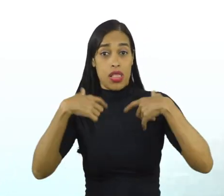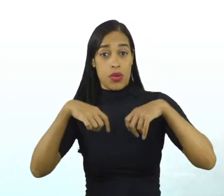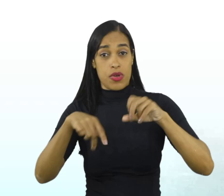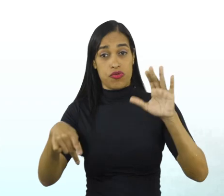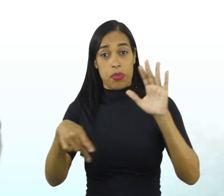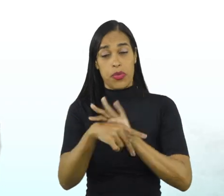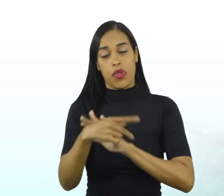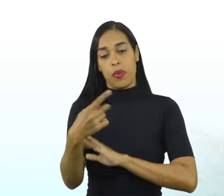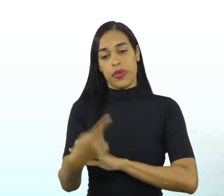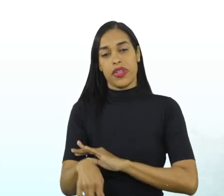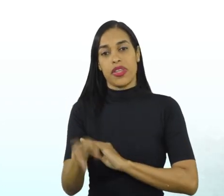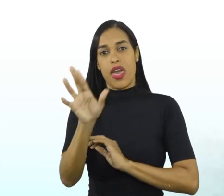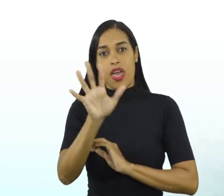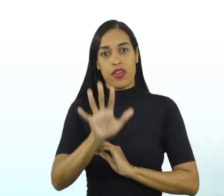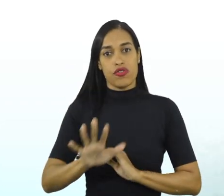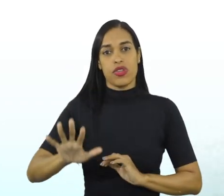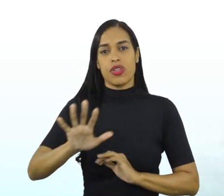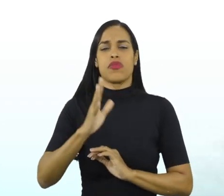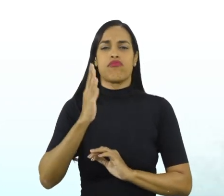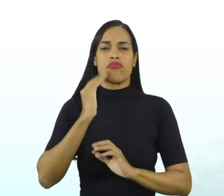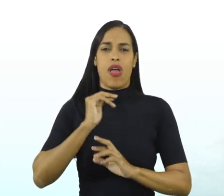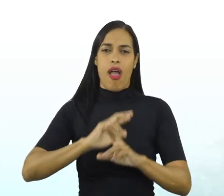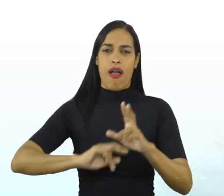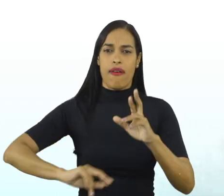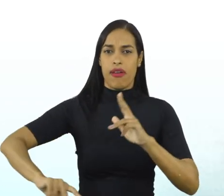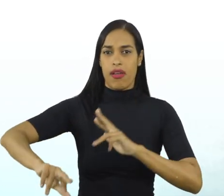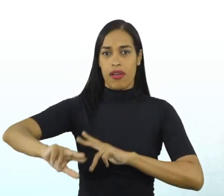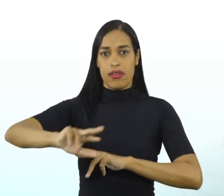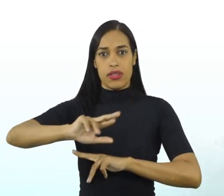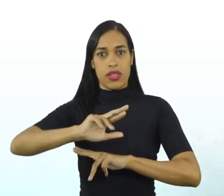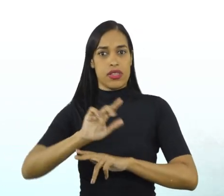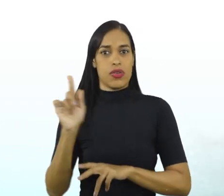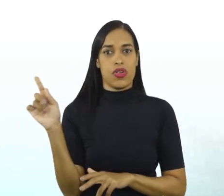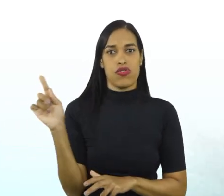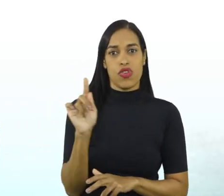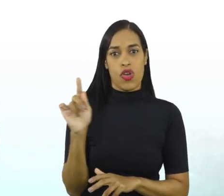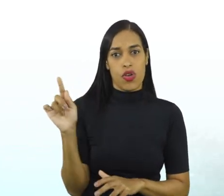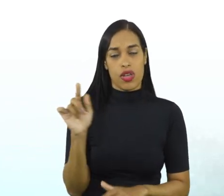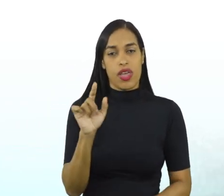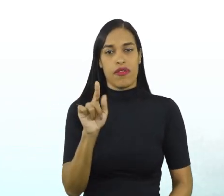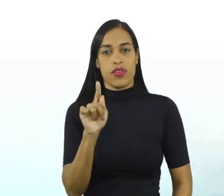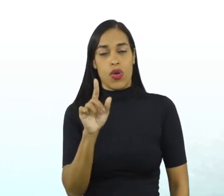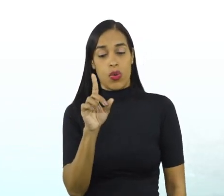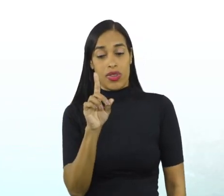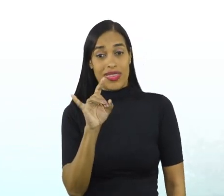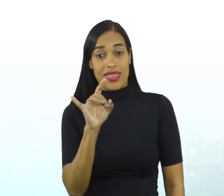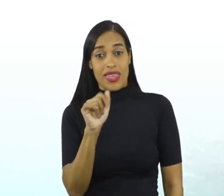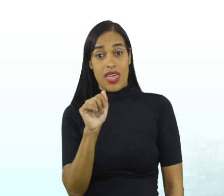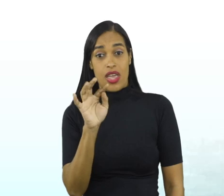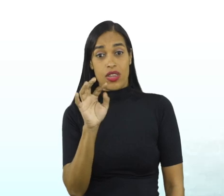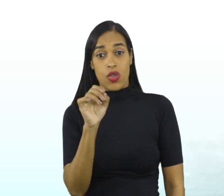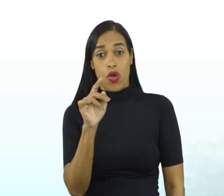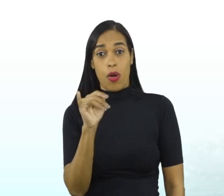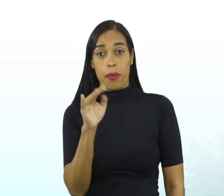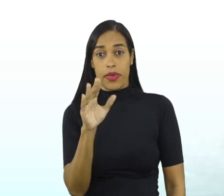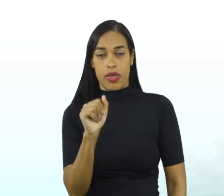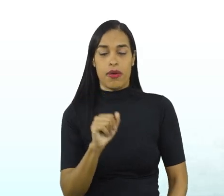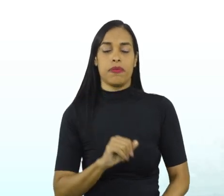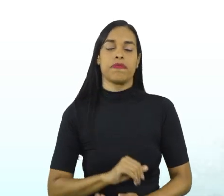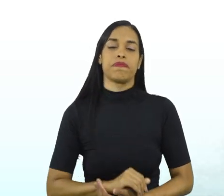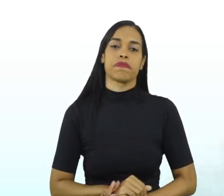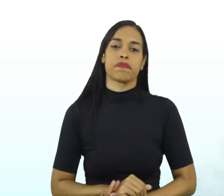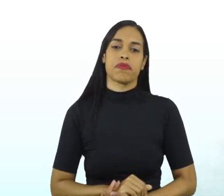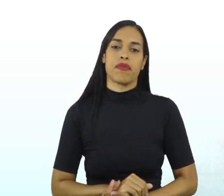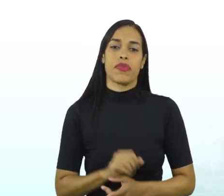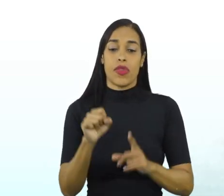regionalismo. Então, você já sabe que a variação lá é geográfica ou diatópica. Ok? Aí vem